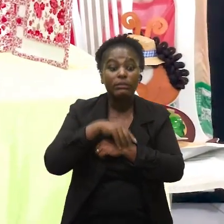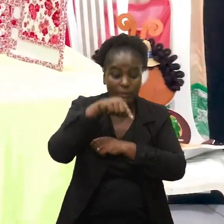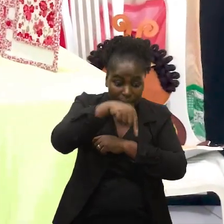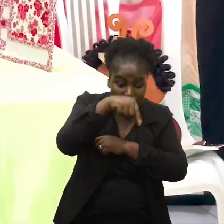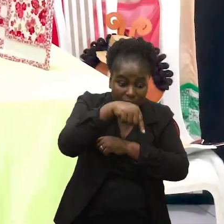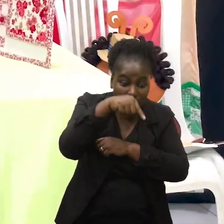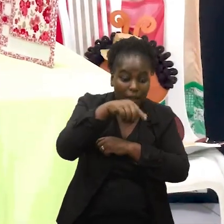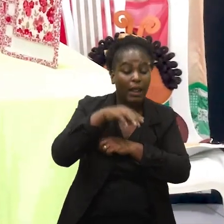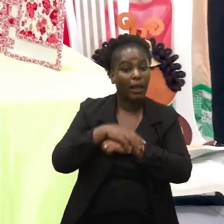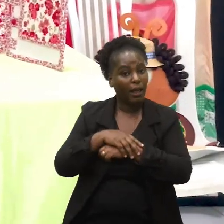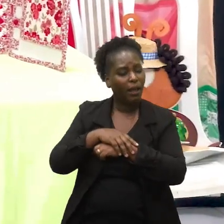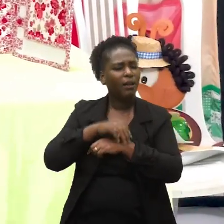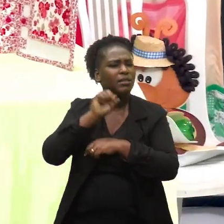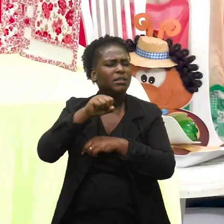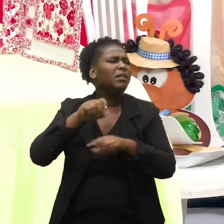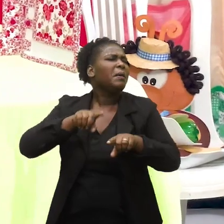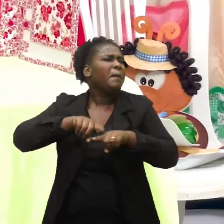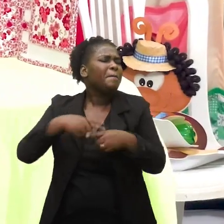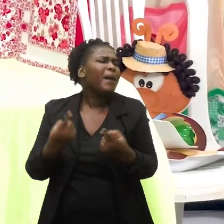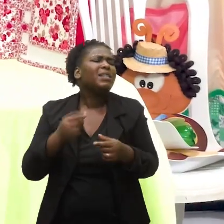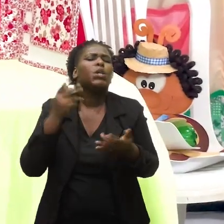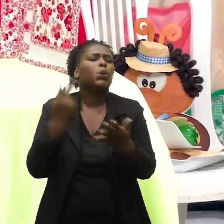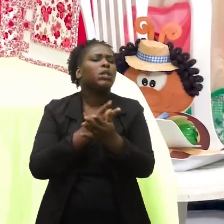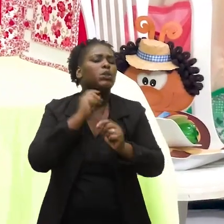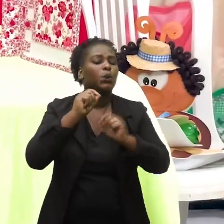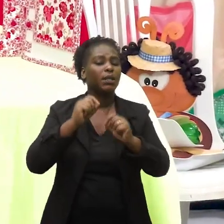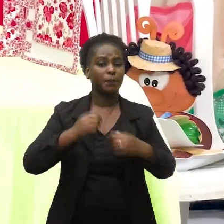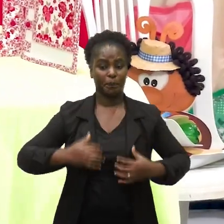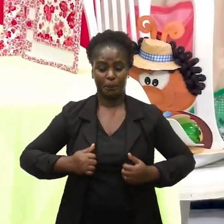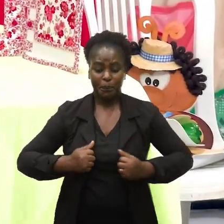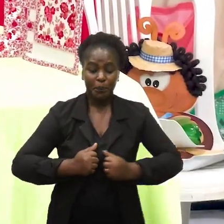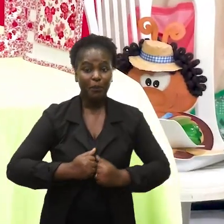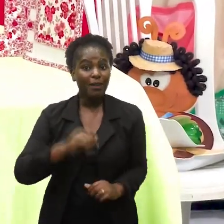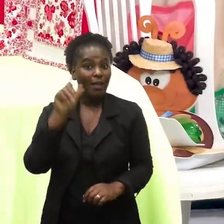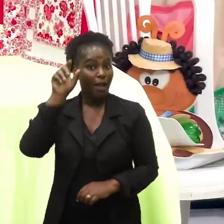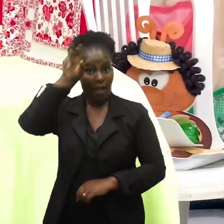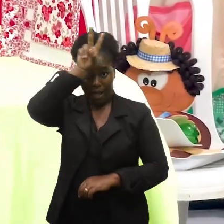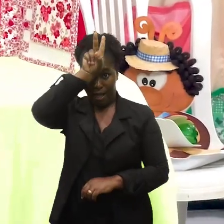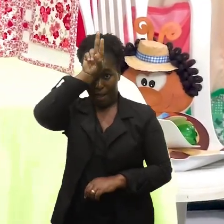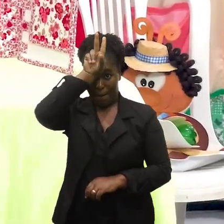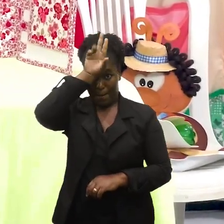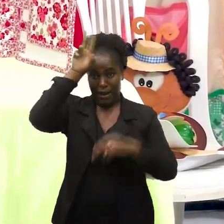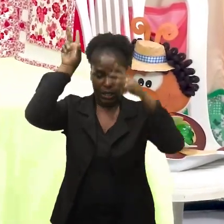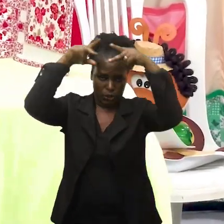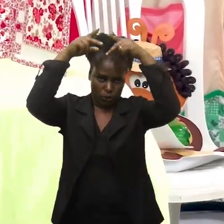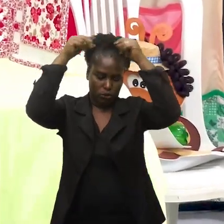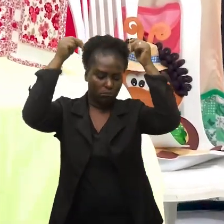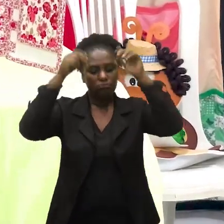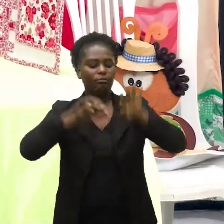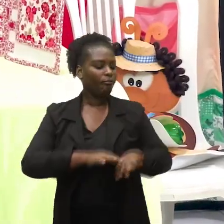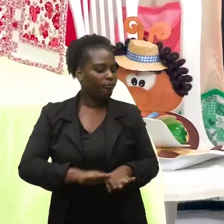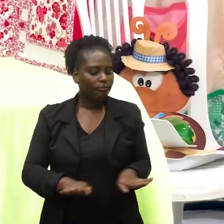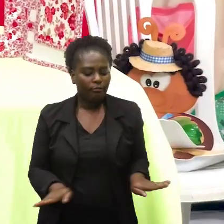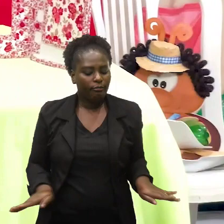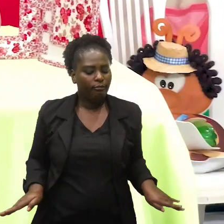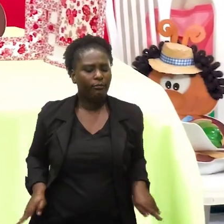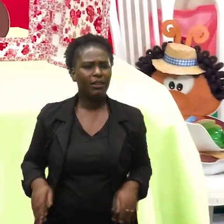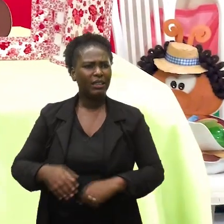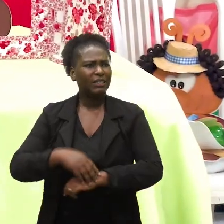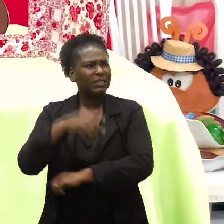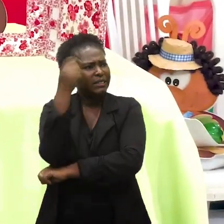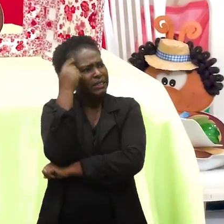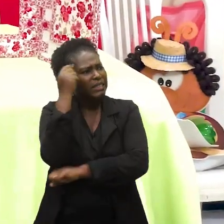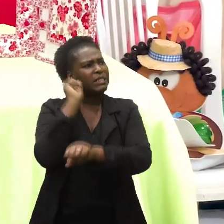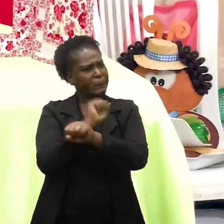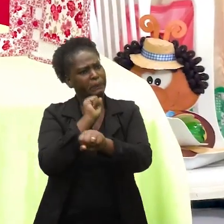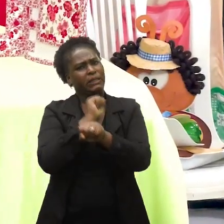noivo está demorando muito. Será que ele não quer mais se casar comigo? Aí